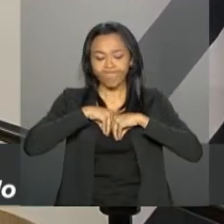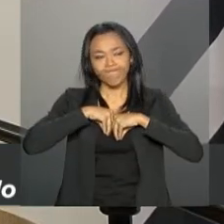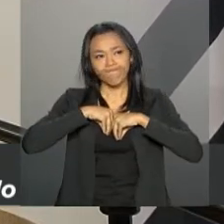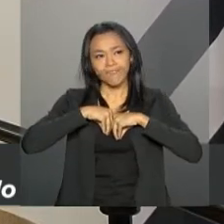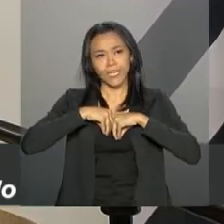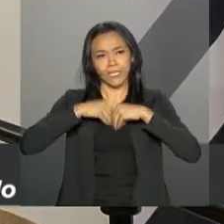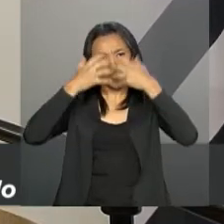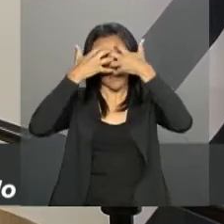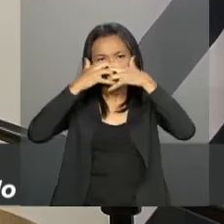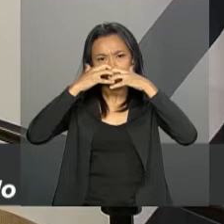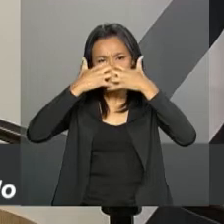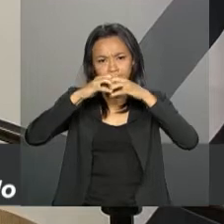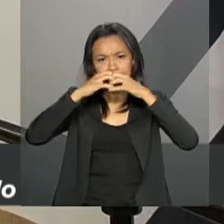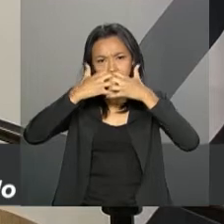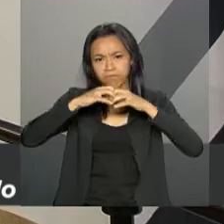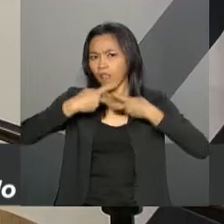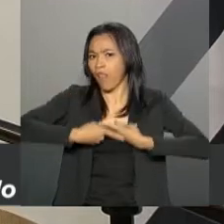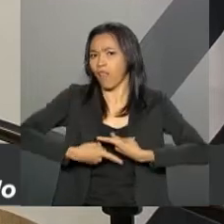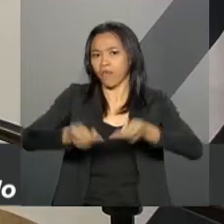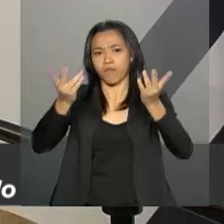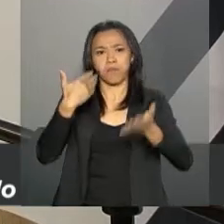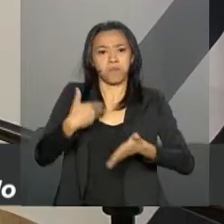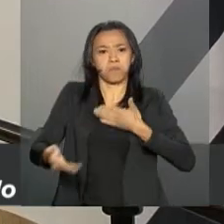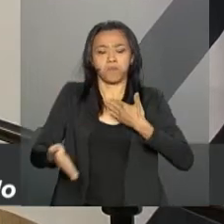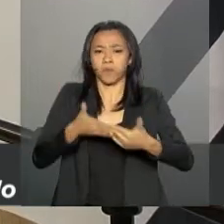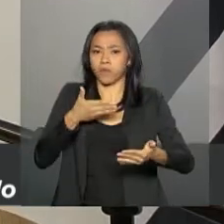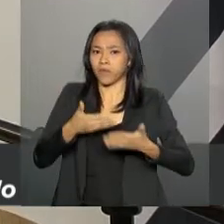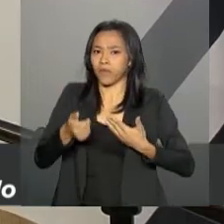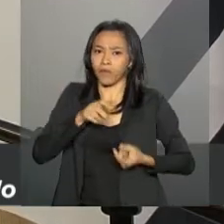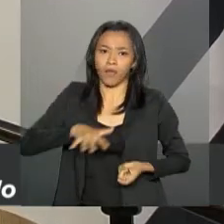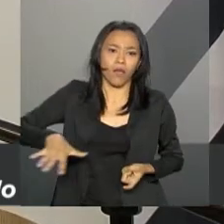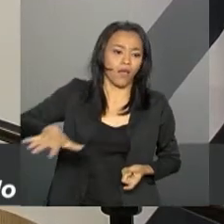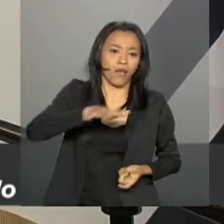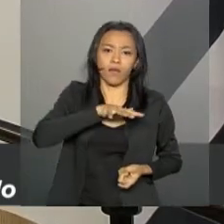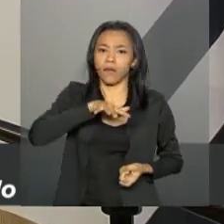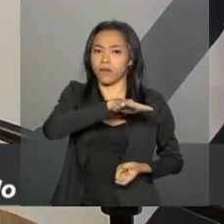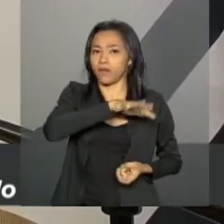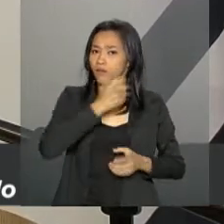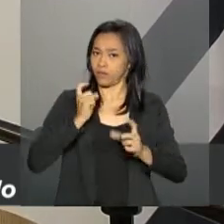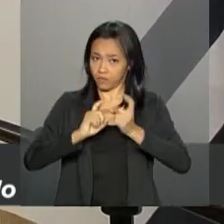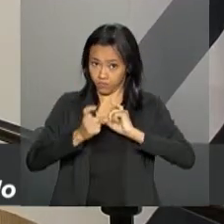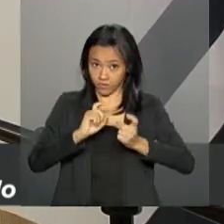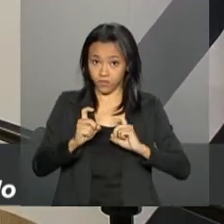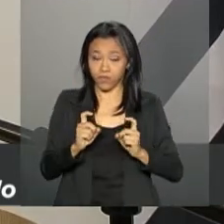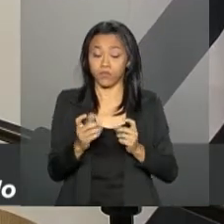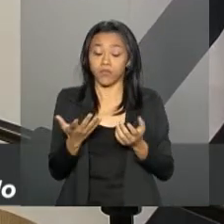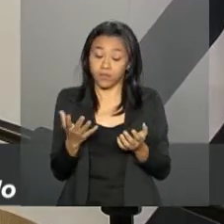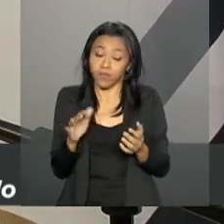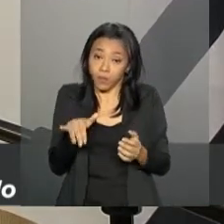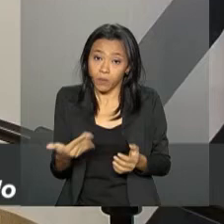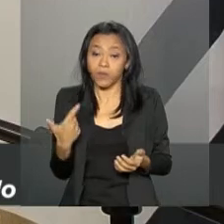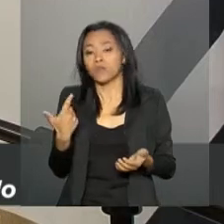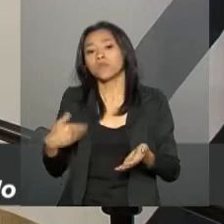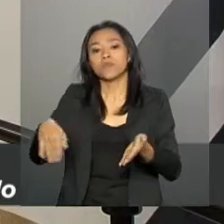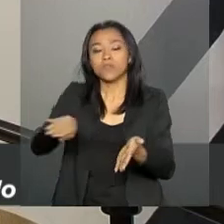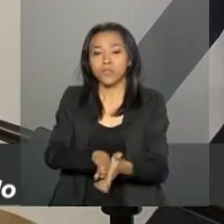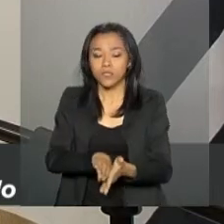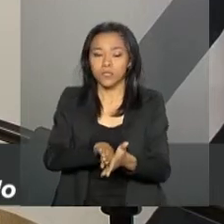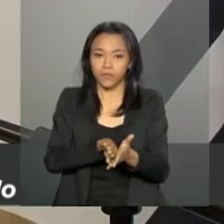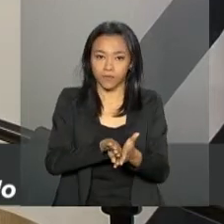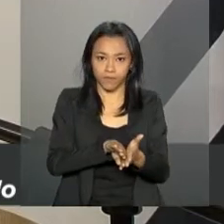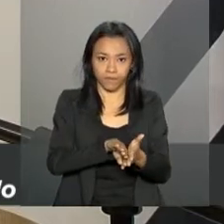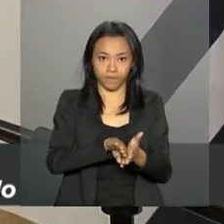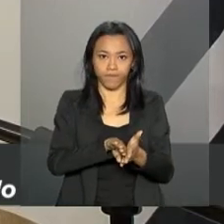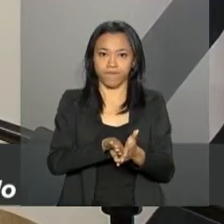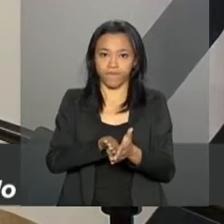levamos para todo e qualquer setor administrativo. E, realmente, quando cheguei